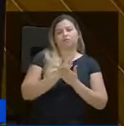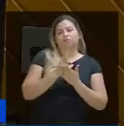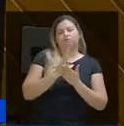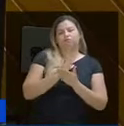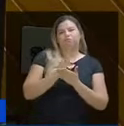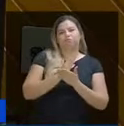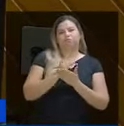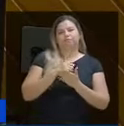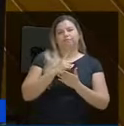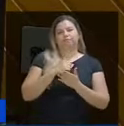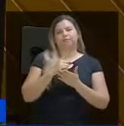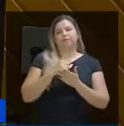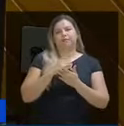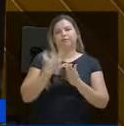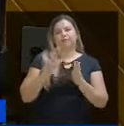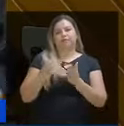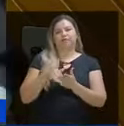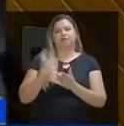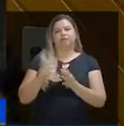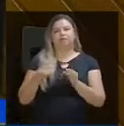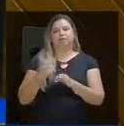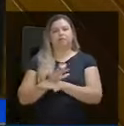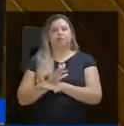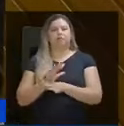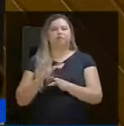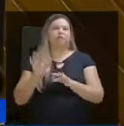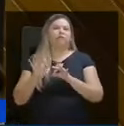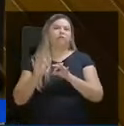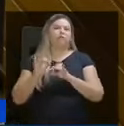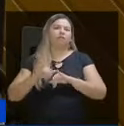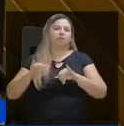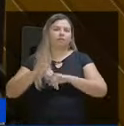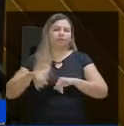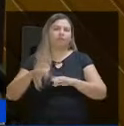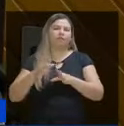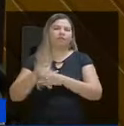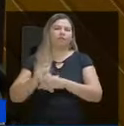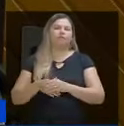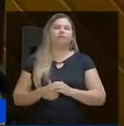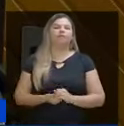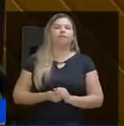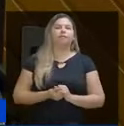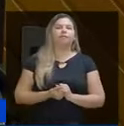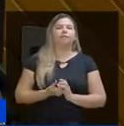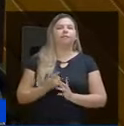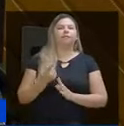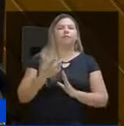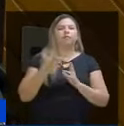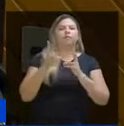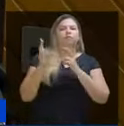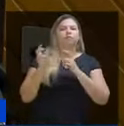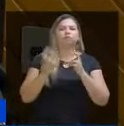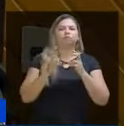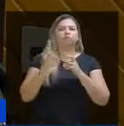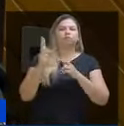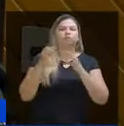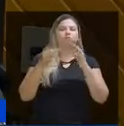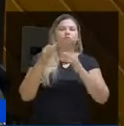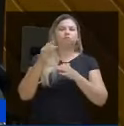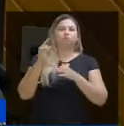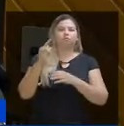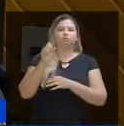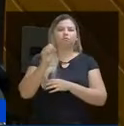o término da legislatura. Ocorre que a norma contida na resolução do TSE 23.607